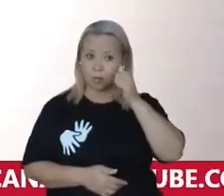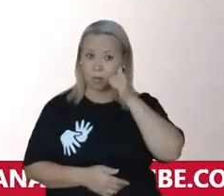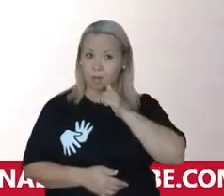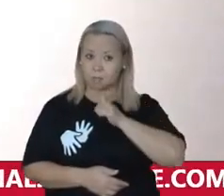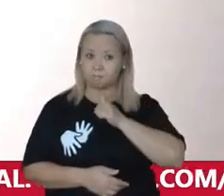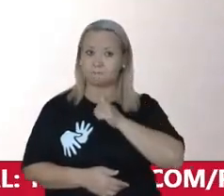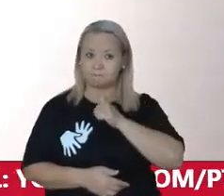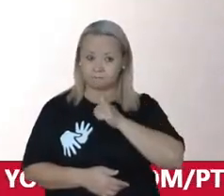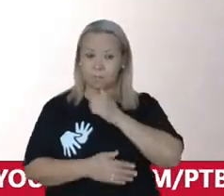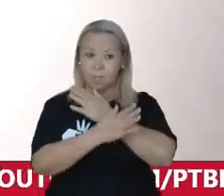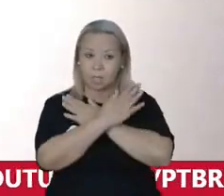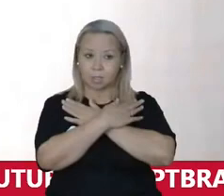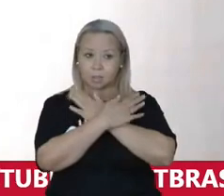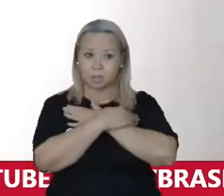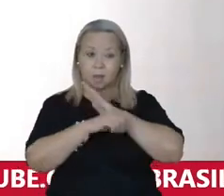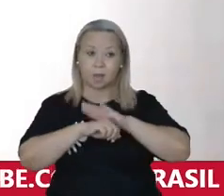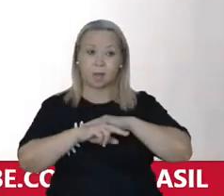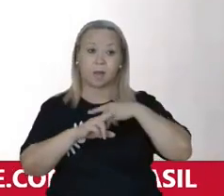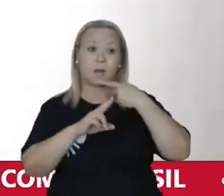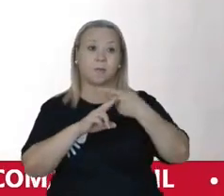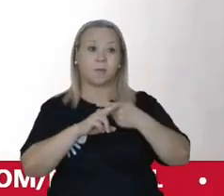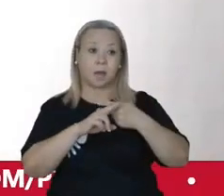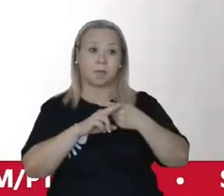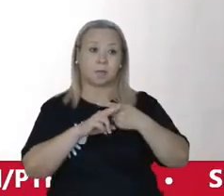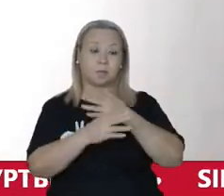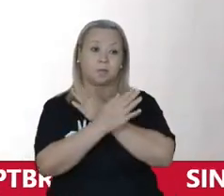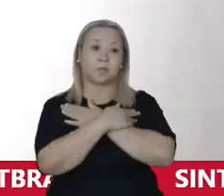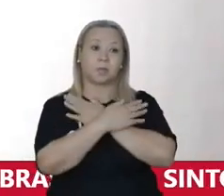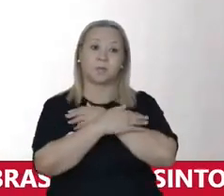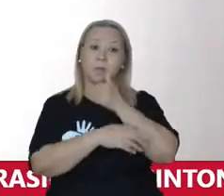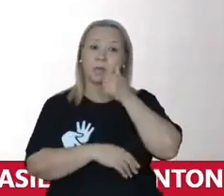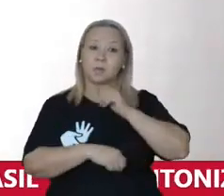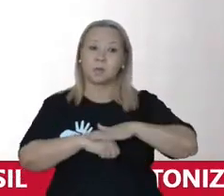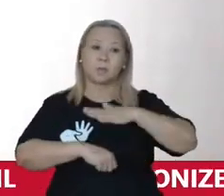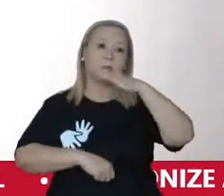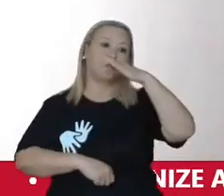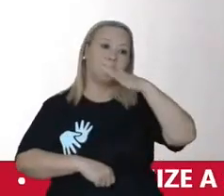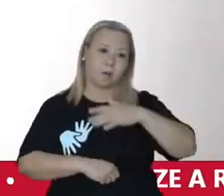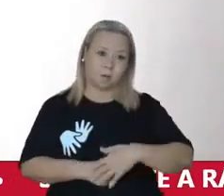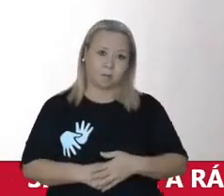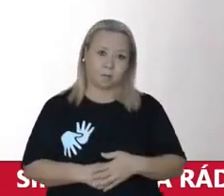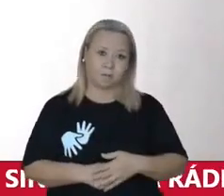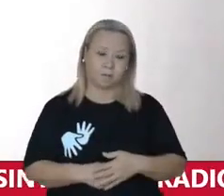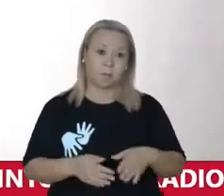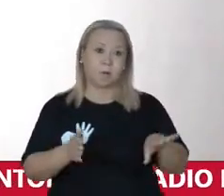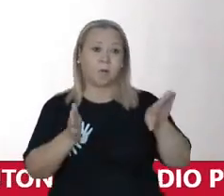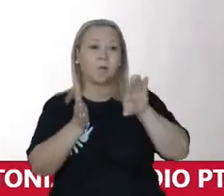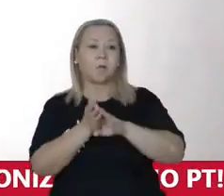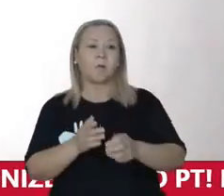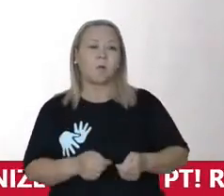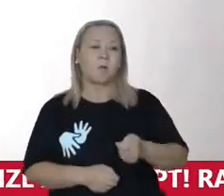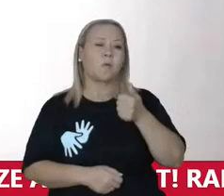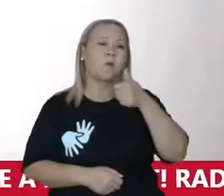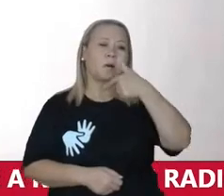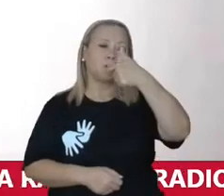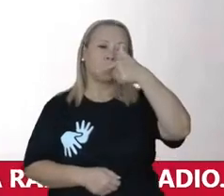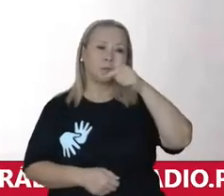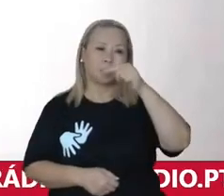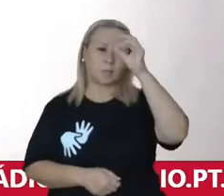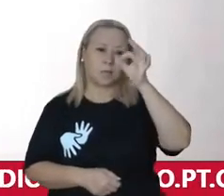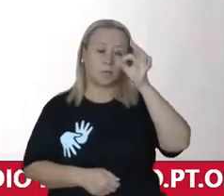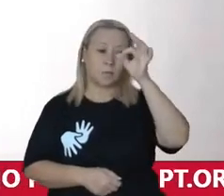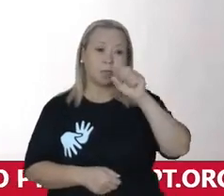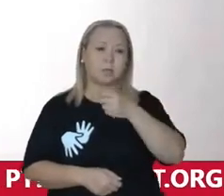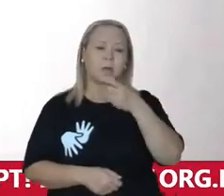desempregados, mas o desemprego das mulheres é muito maior. Esse desemprego chega a quase 17%. E aí,